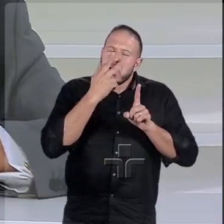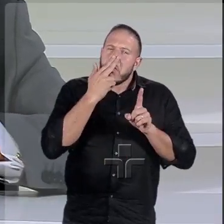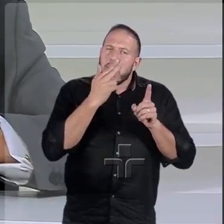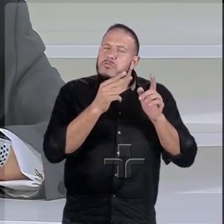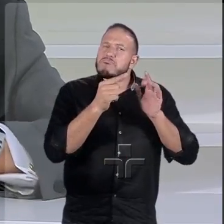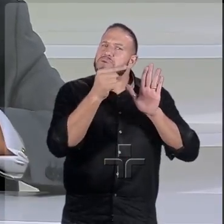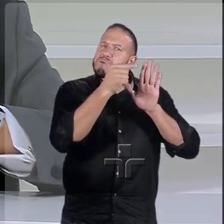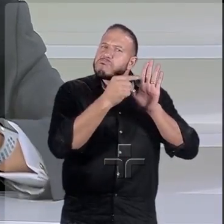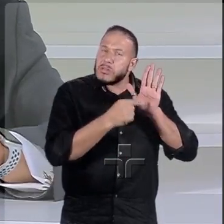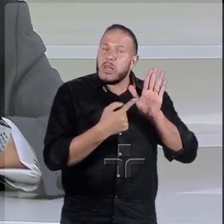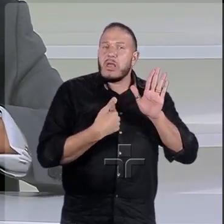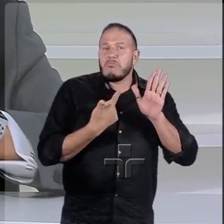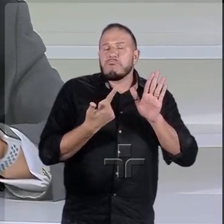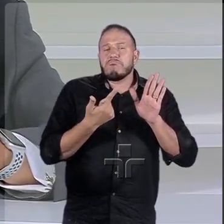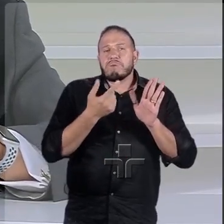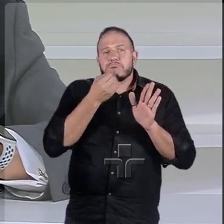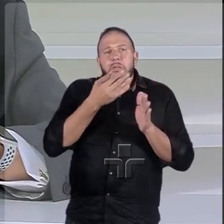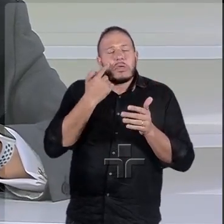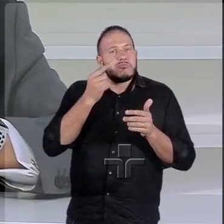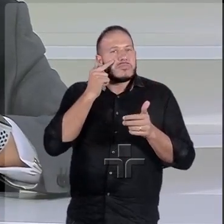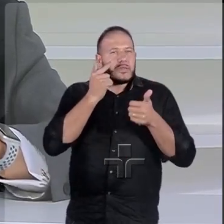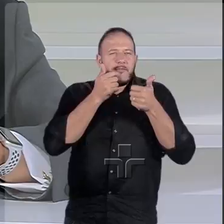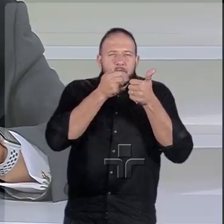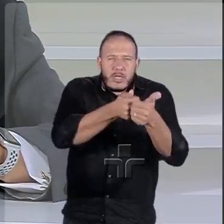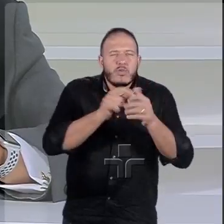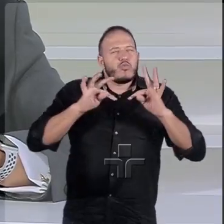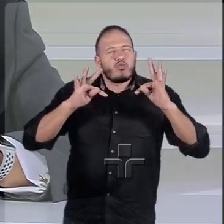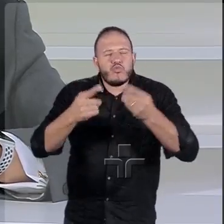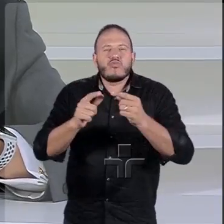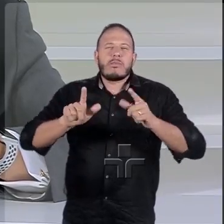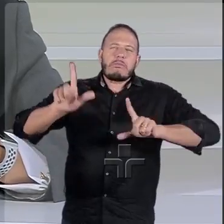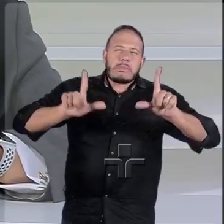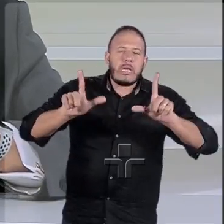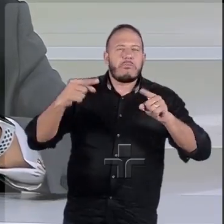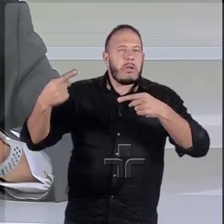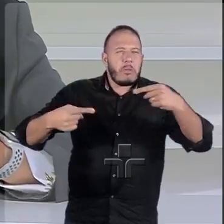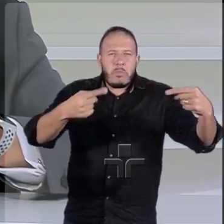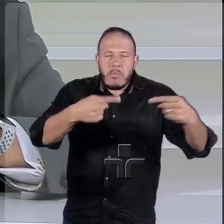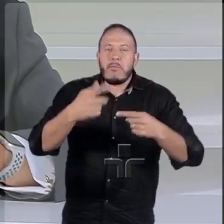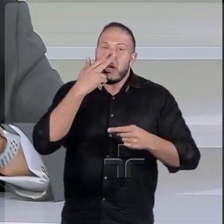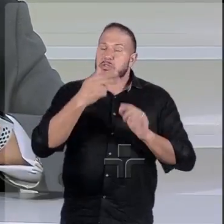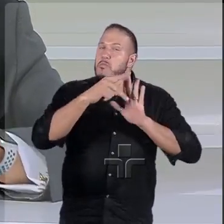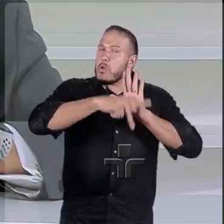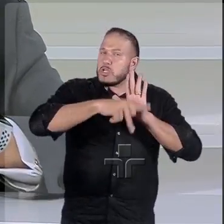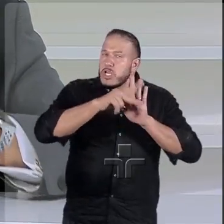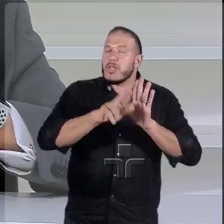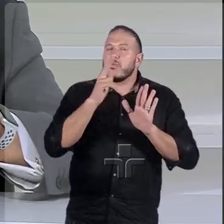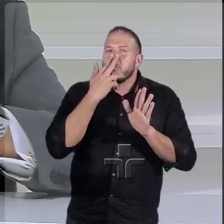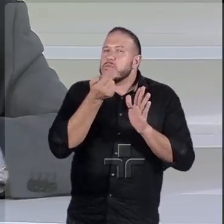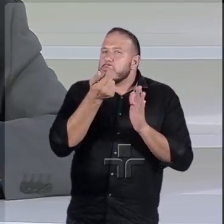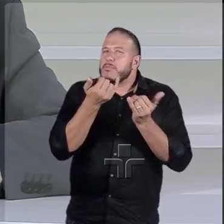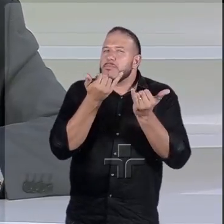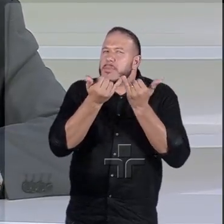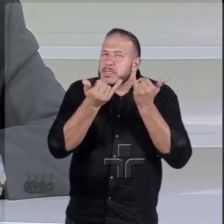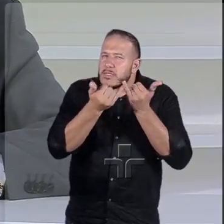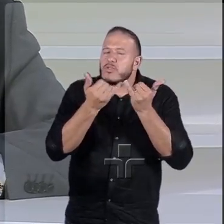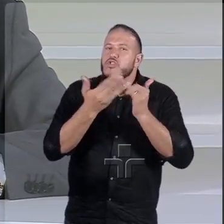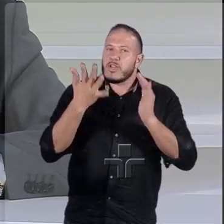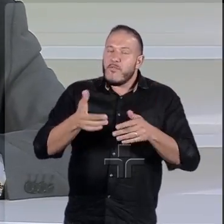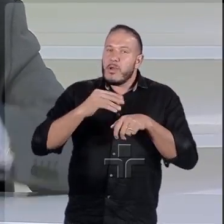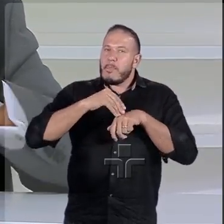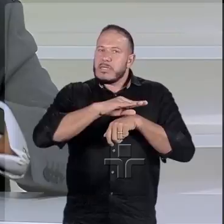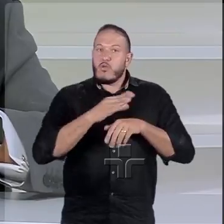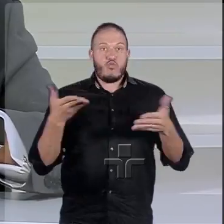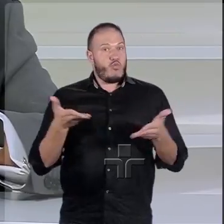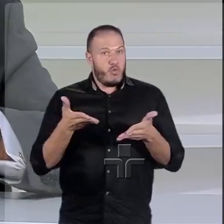para ser, pelo que a gente tem acompanhado pela imprensa, pelos debates, um projeto muito parecido com o que foi vazado